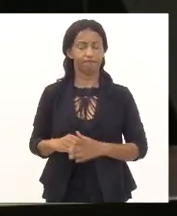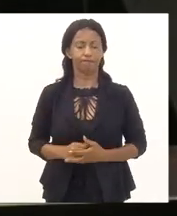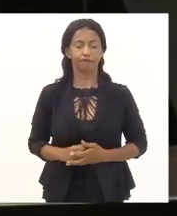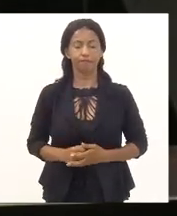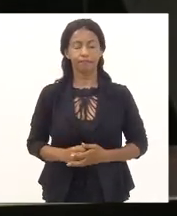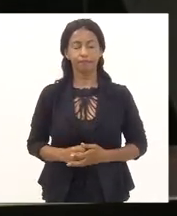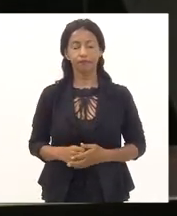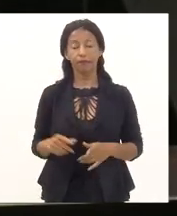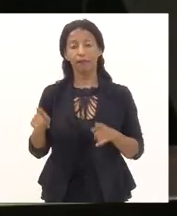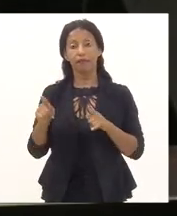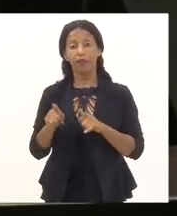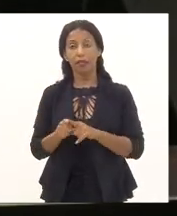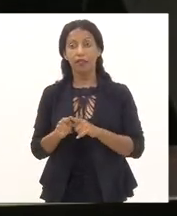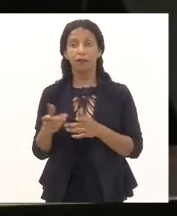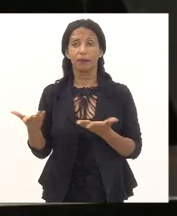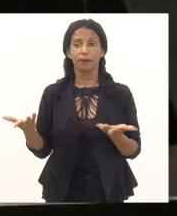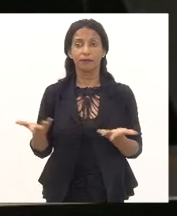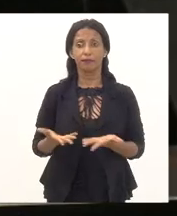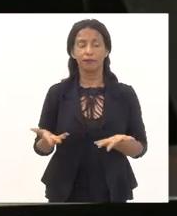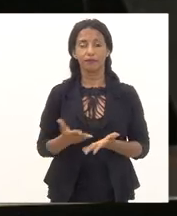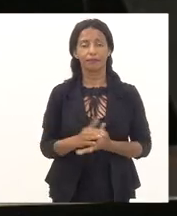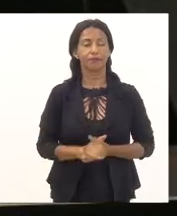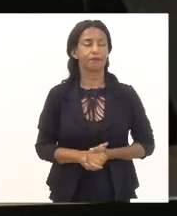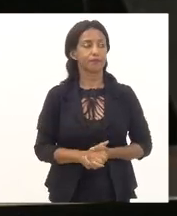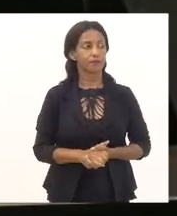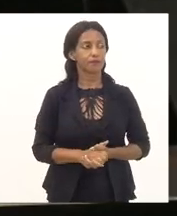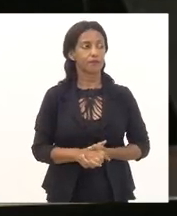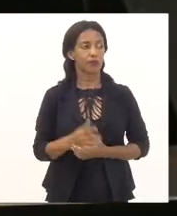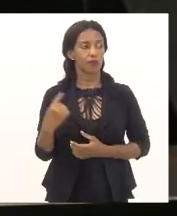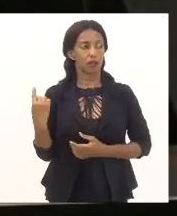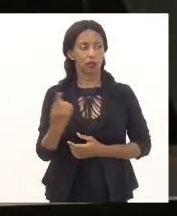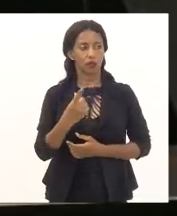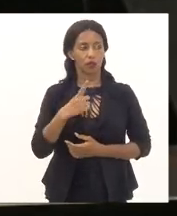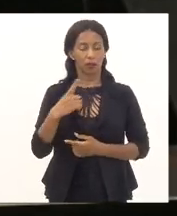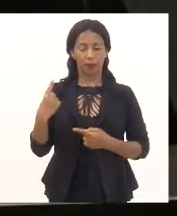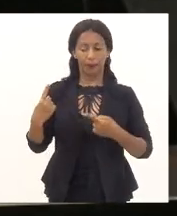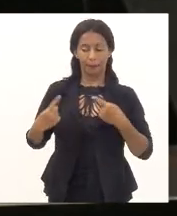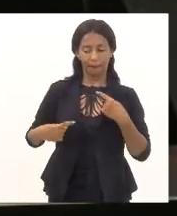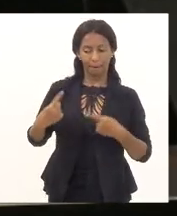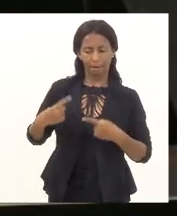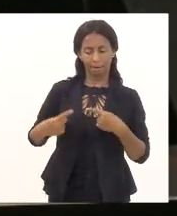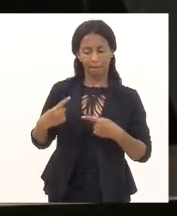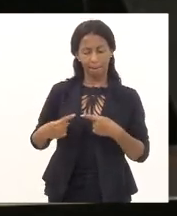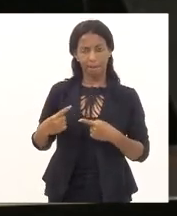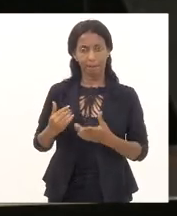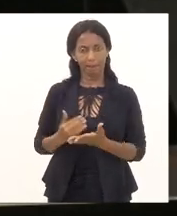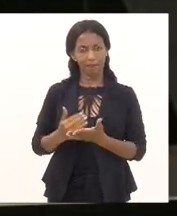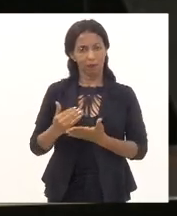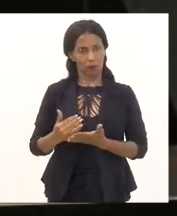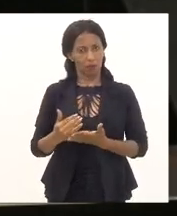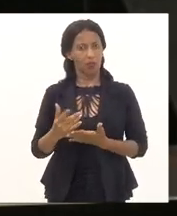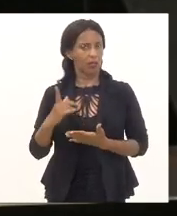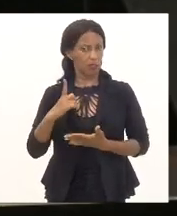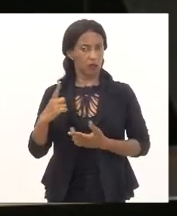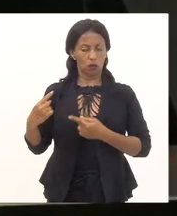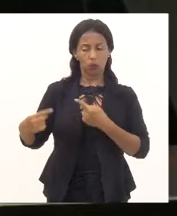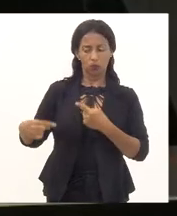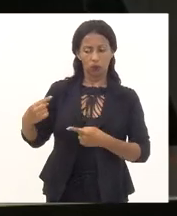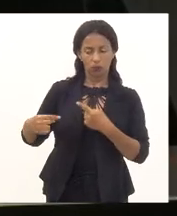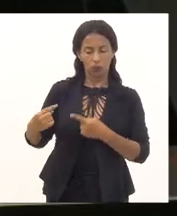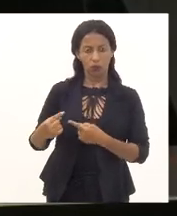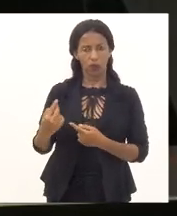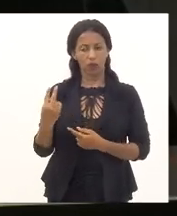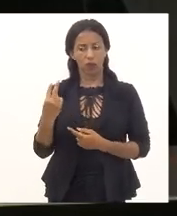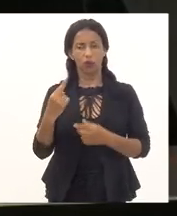fim, nós tivemos aqui um debate, iríamos discutir aqui, tivemos sim um debate de